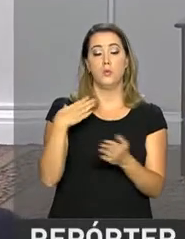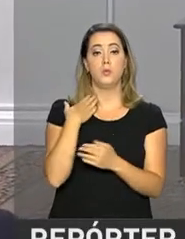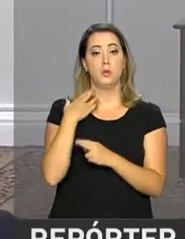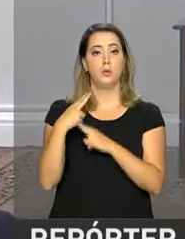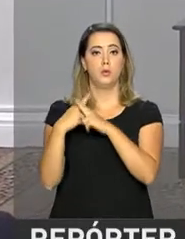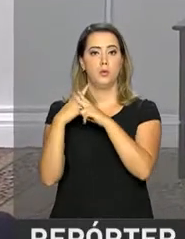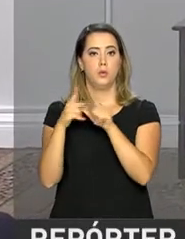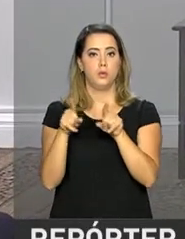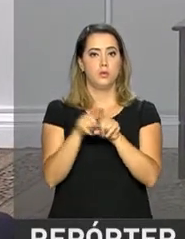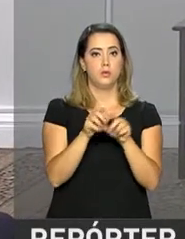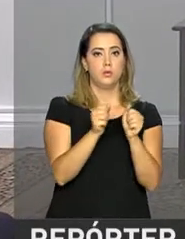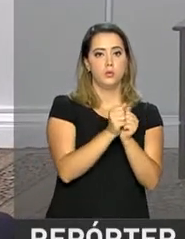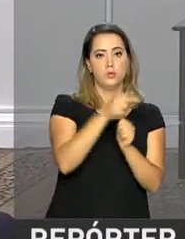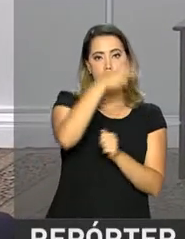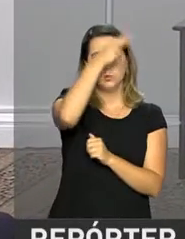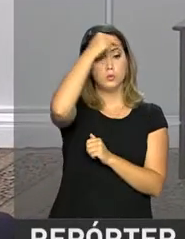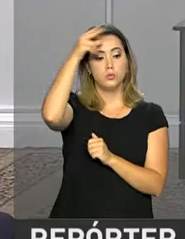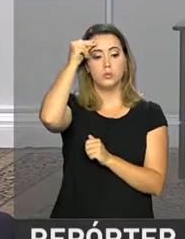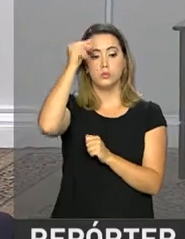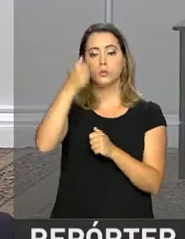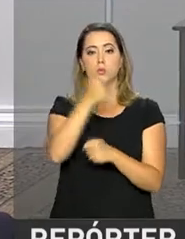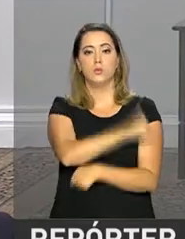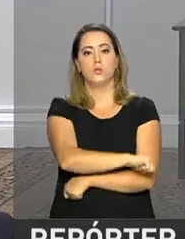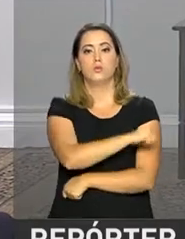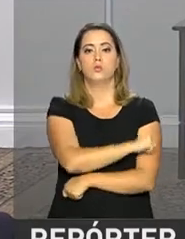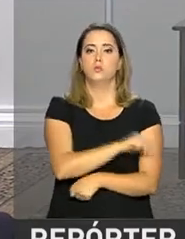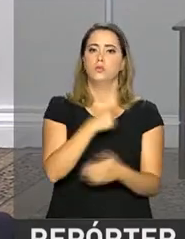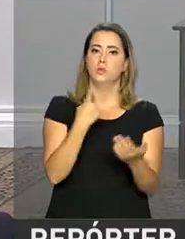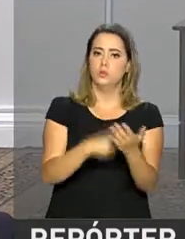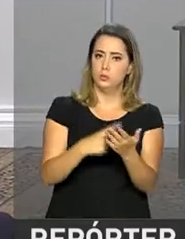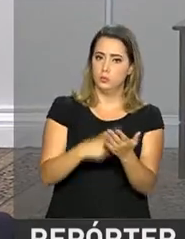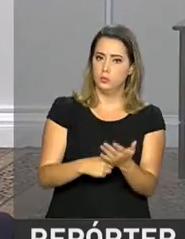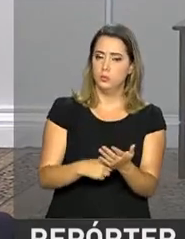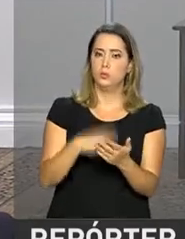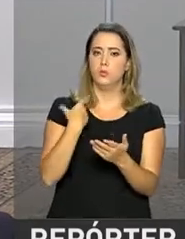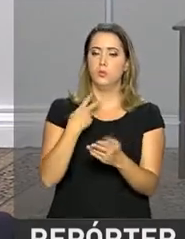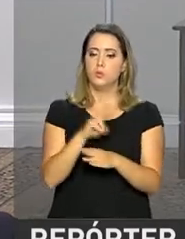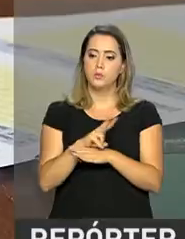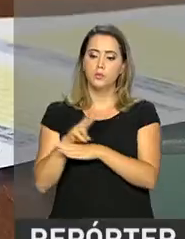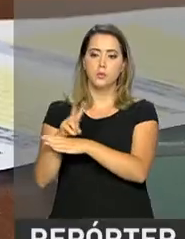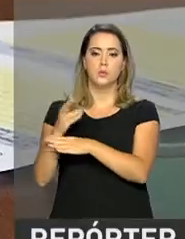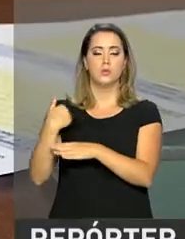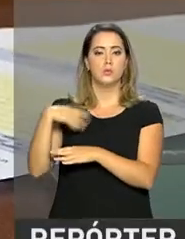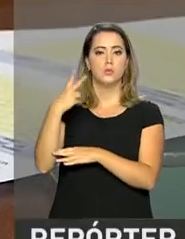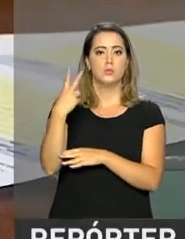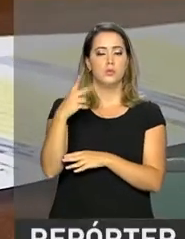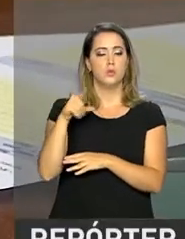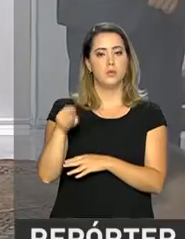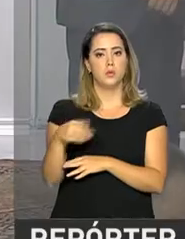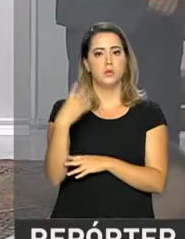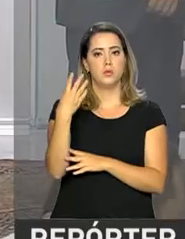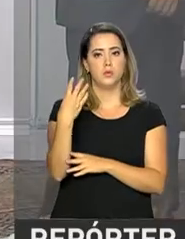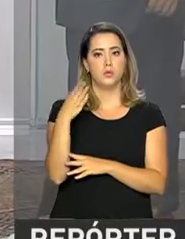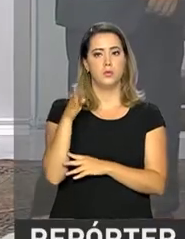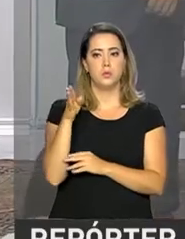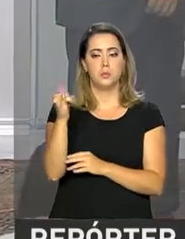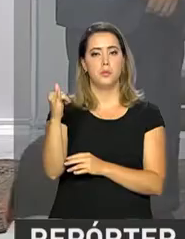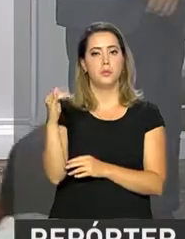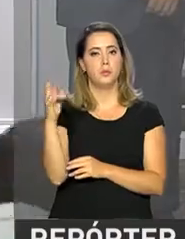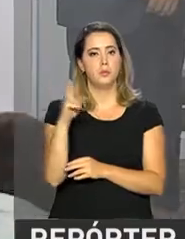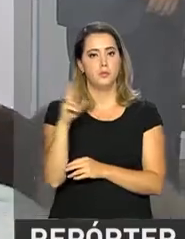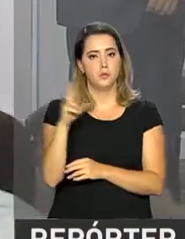ea prefeitura do rio com este acordo a linha de crédito soma mais de 2,4 bilhões de reais